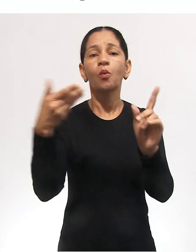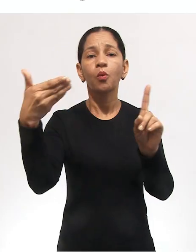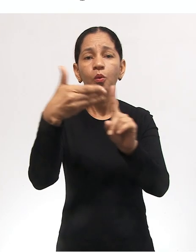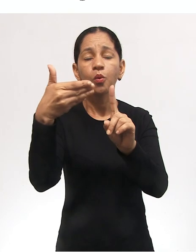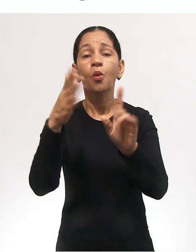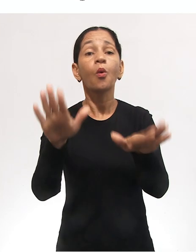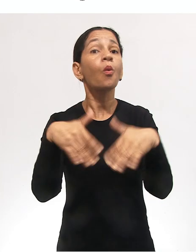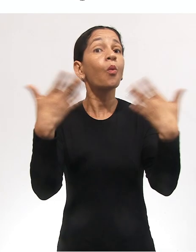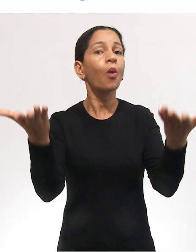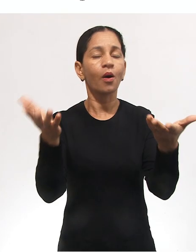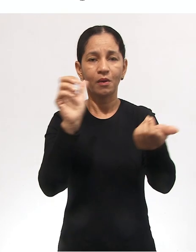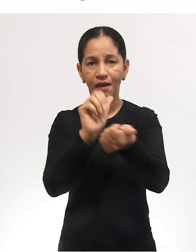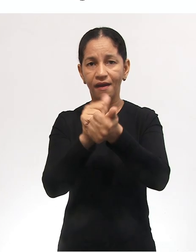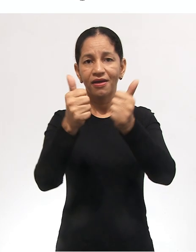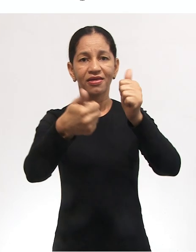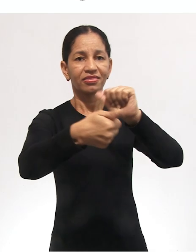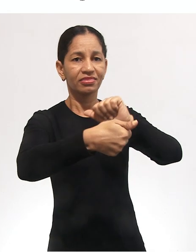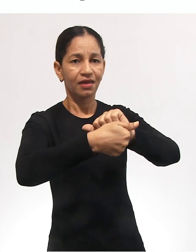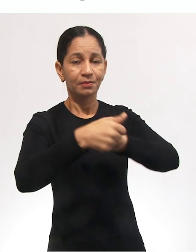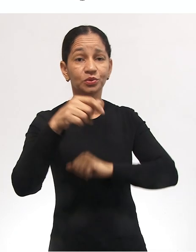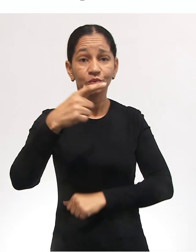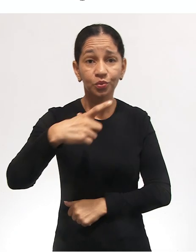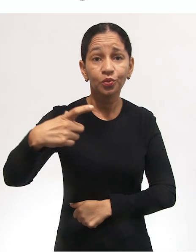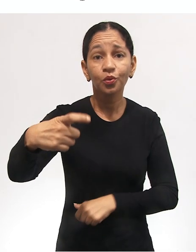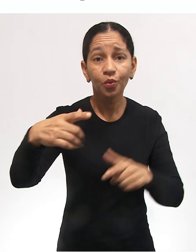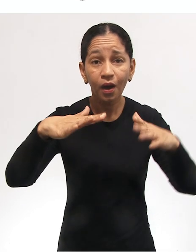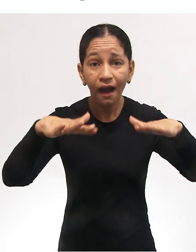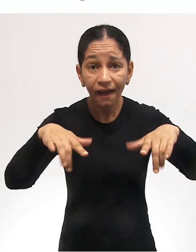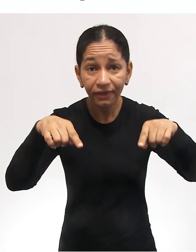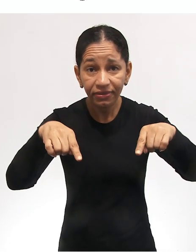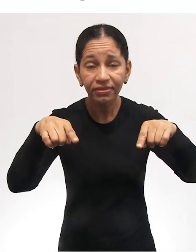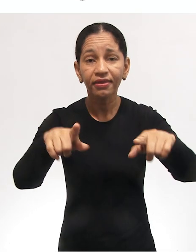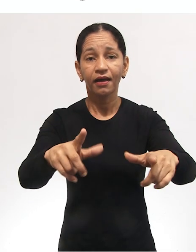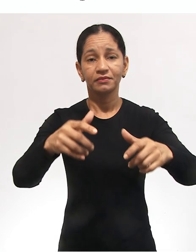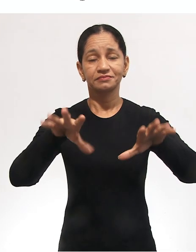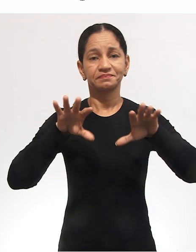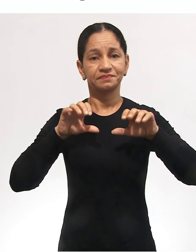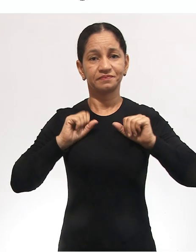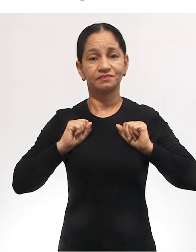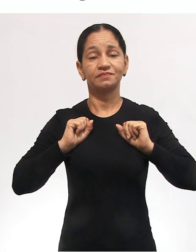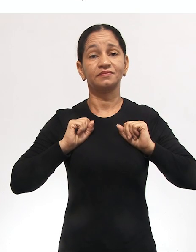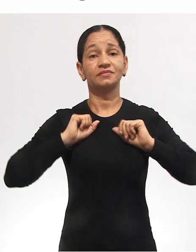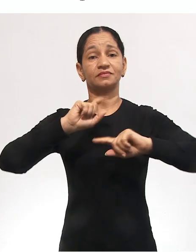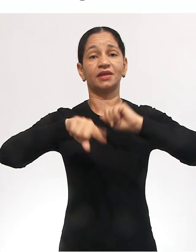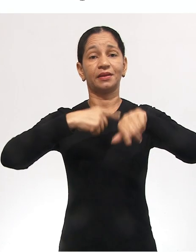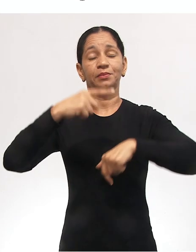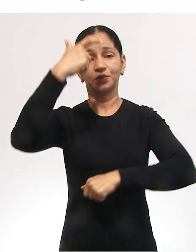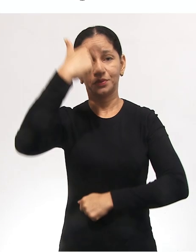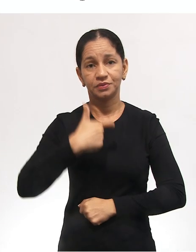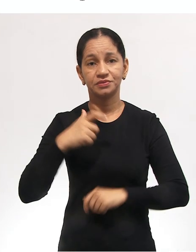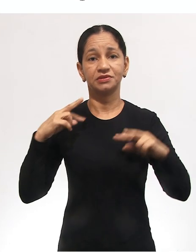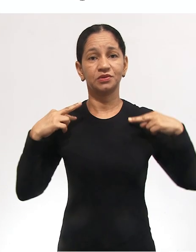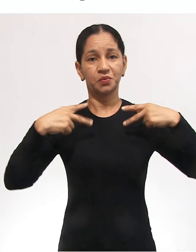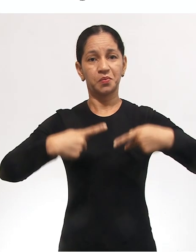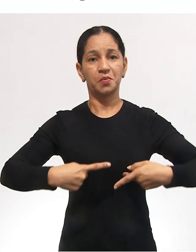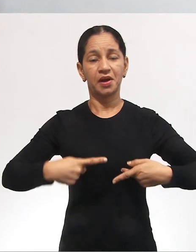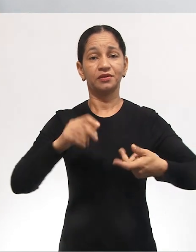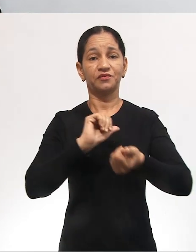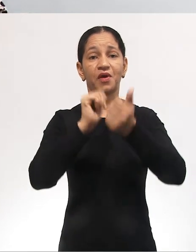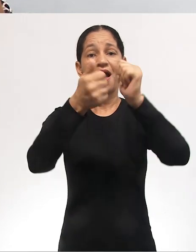a adaptação do trabalho às características humanas para o maior conforto. Então, eu vou dar um exemplo,